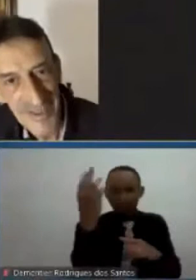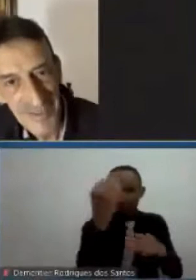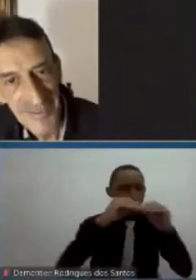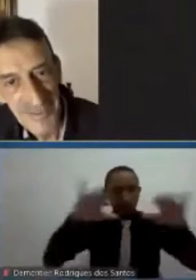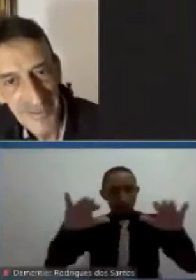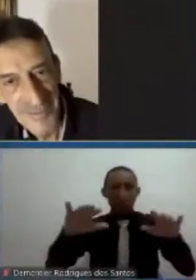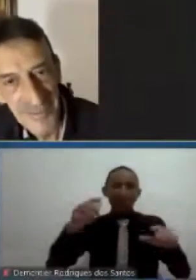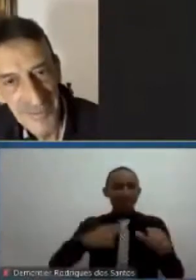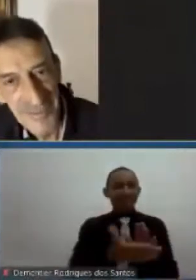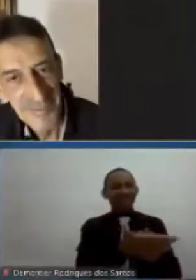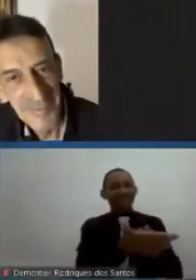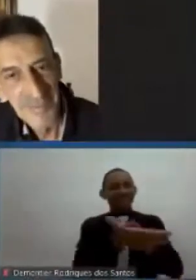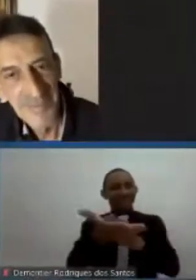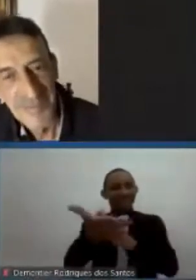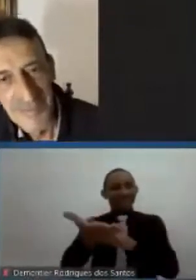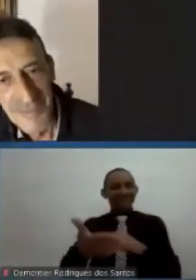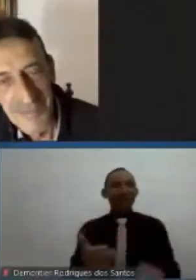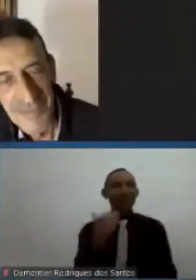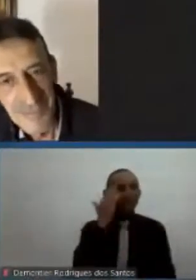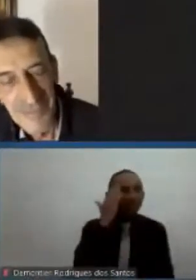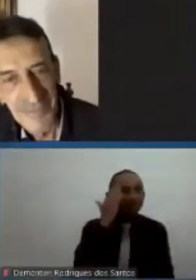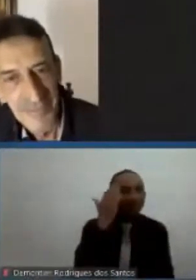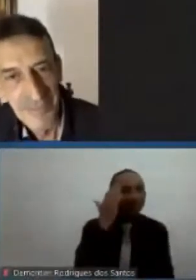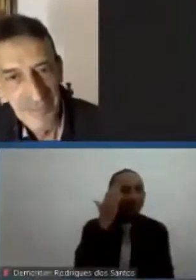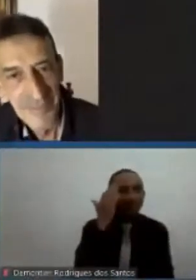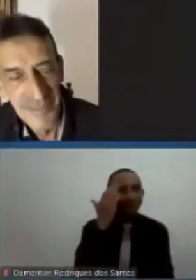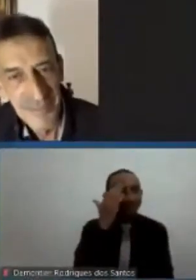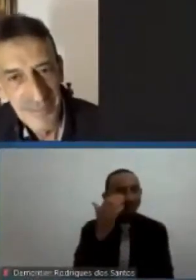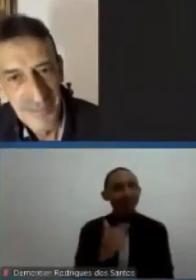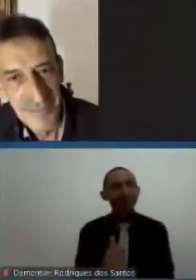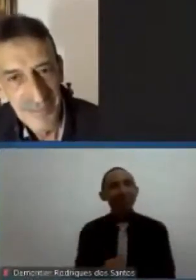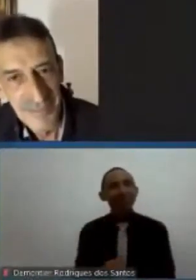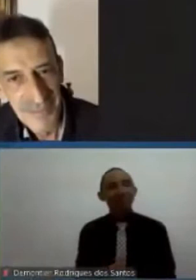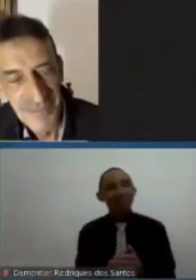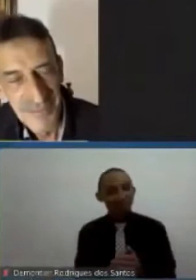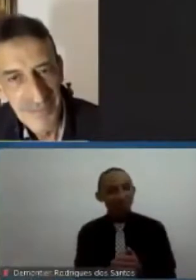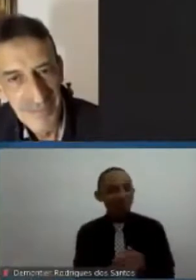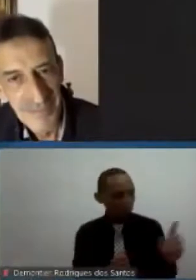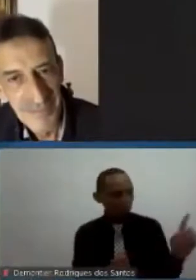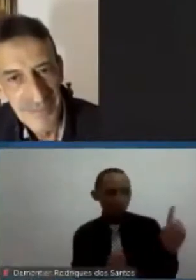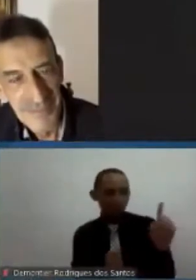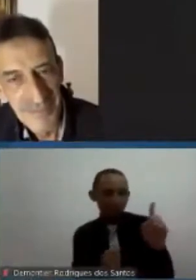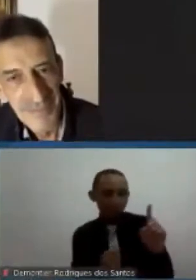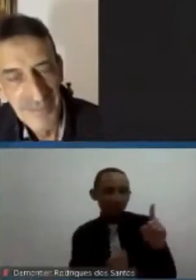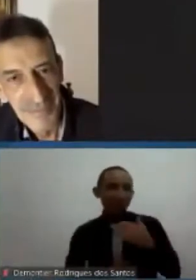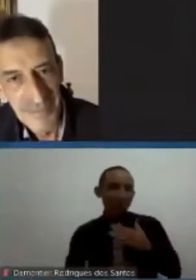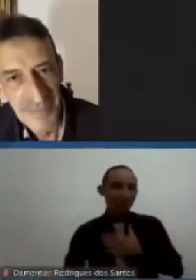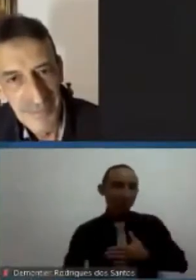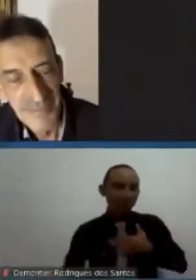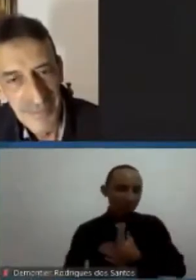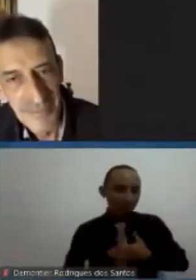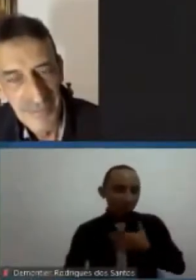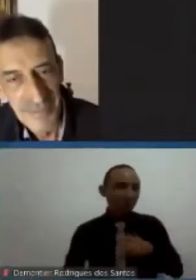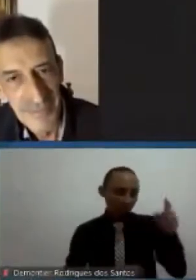parabéns. Muito obrigado, Dr. Luiz. Foi excelente a participação aqui nesse simpósio e agradeço as